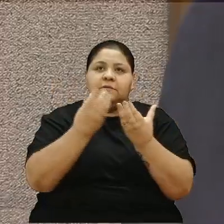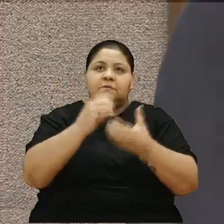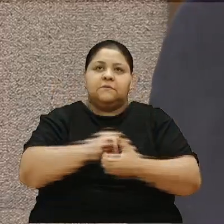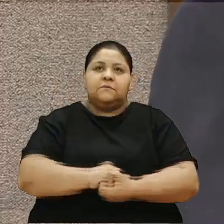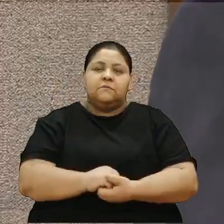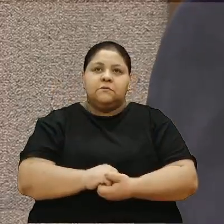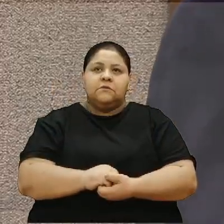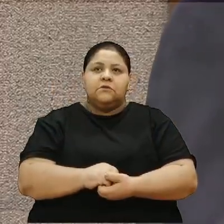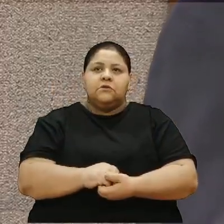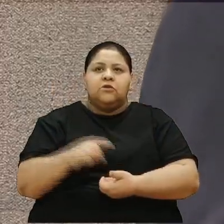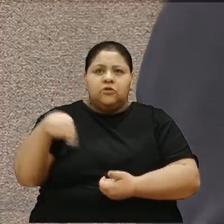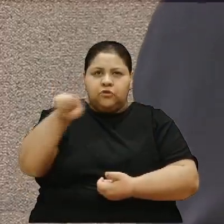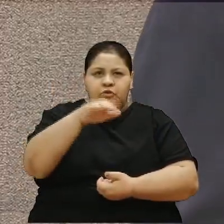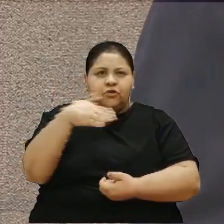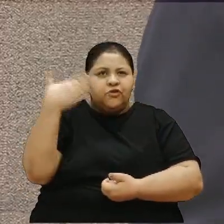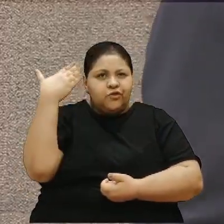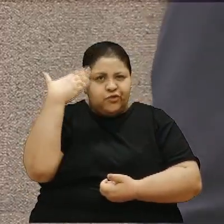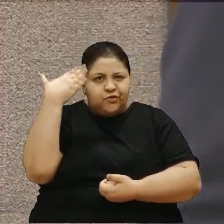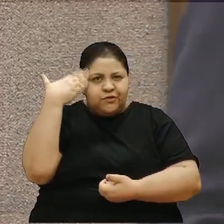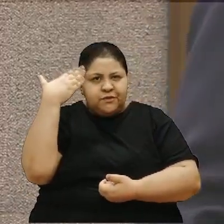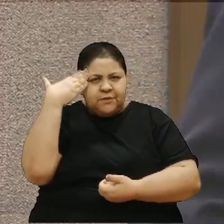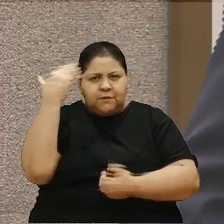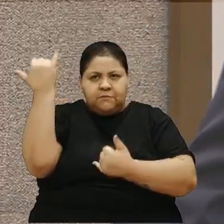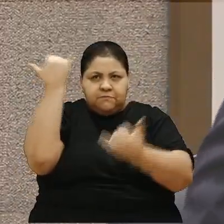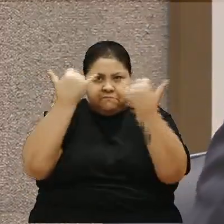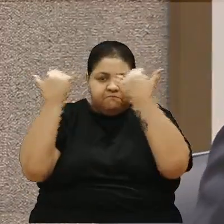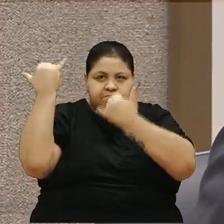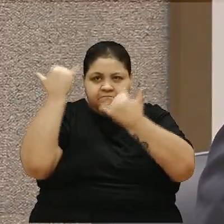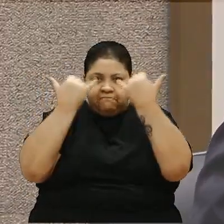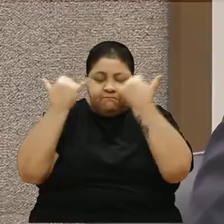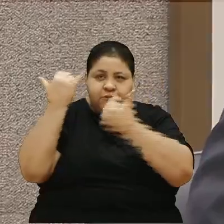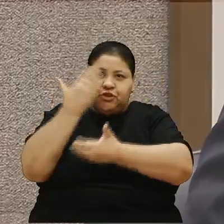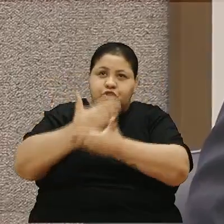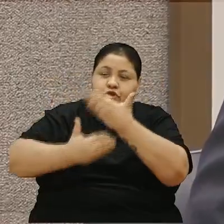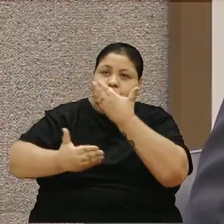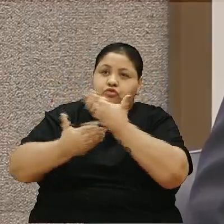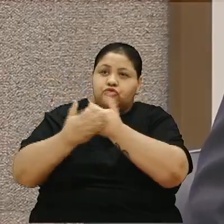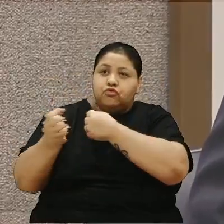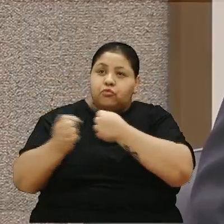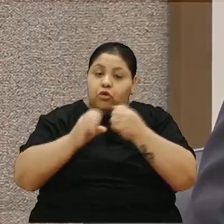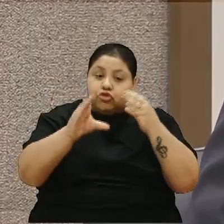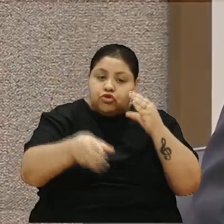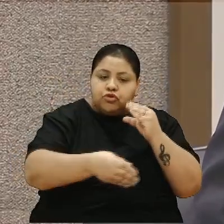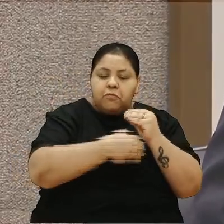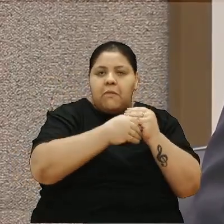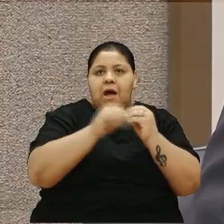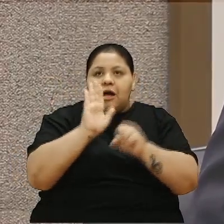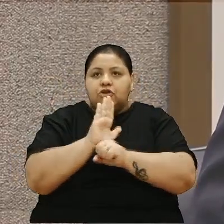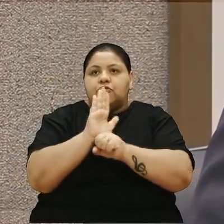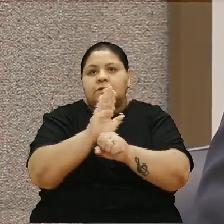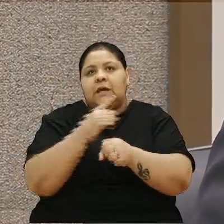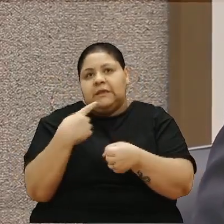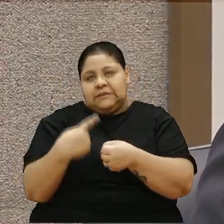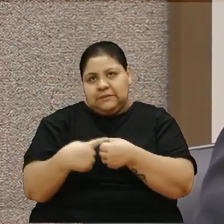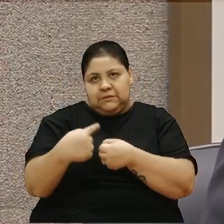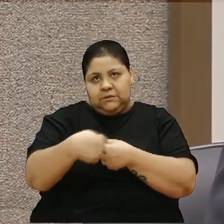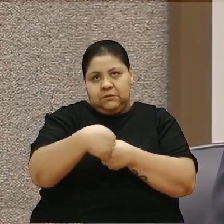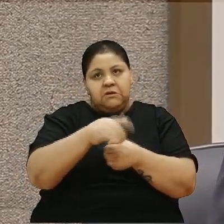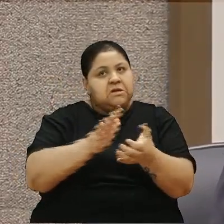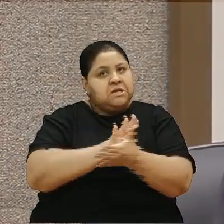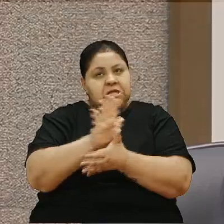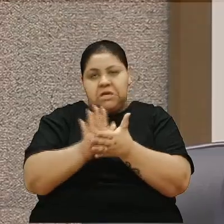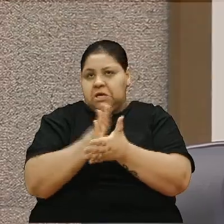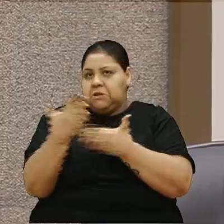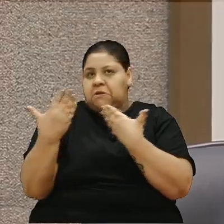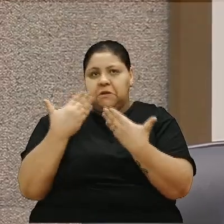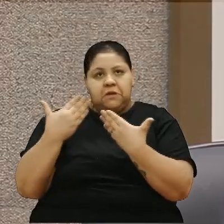tem dúvida do seu conhecimento e de tudo aquilo que ele pode somar para a cidade. Ninguém tem dúvida